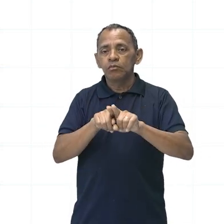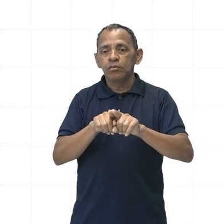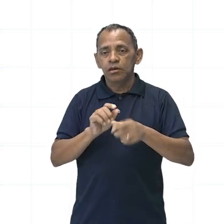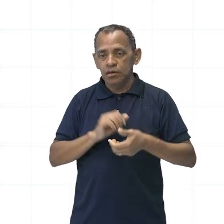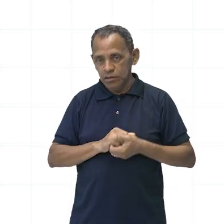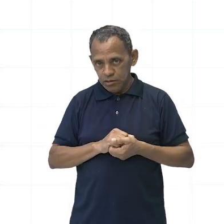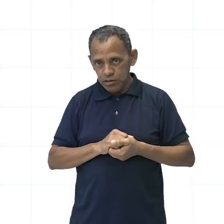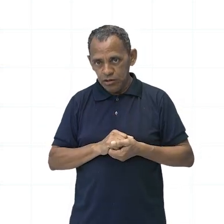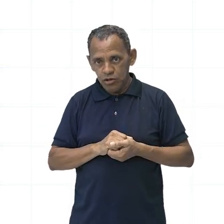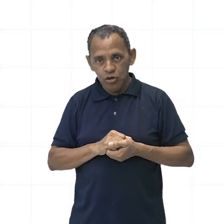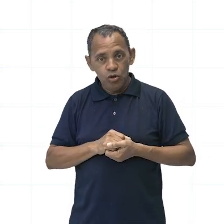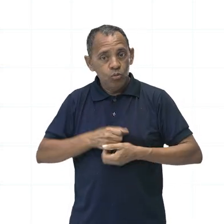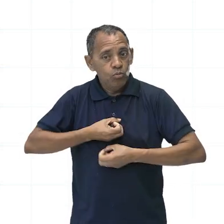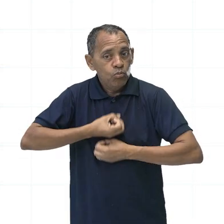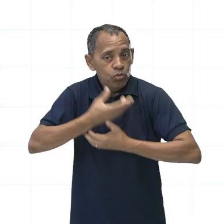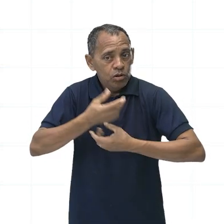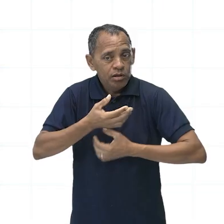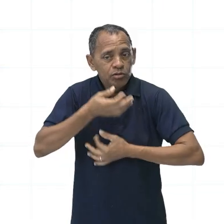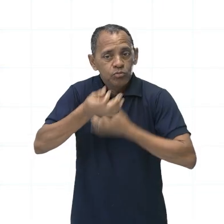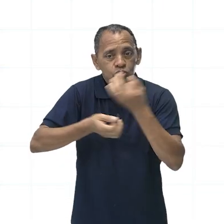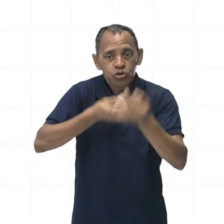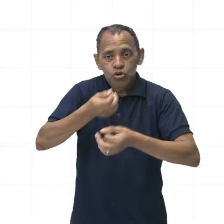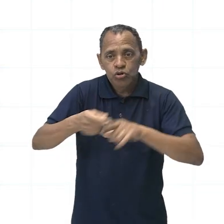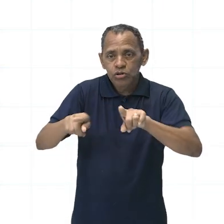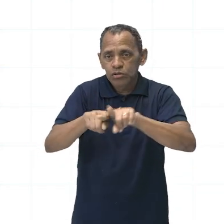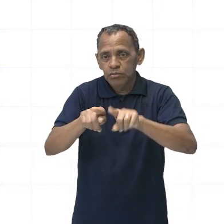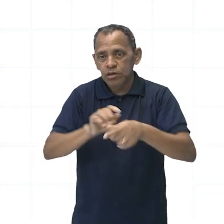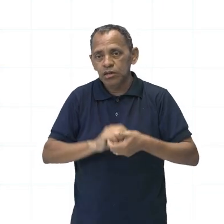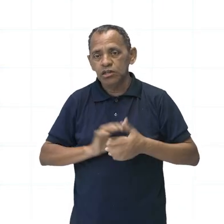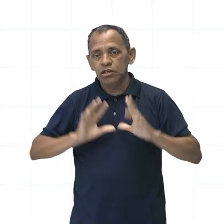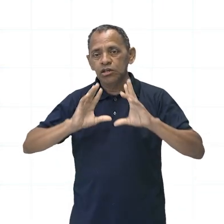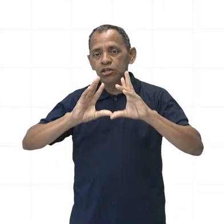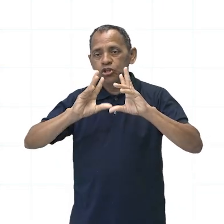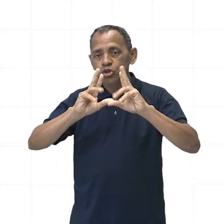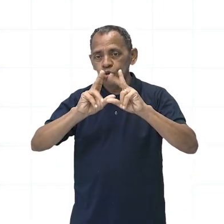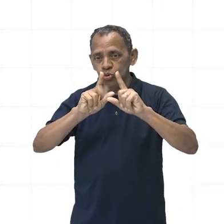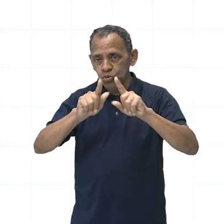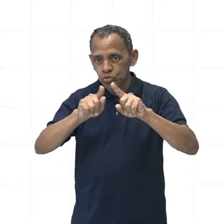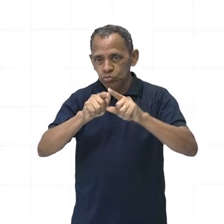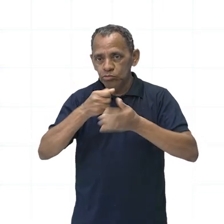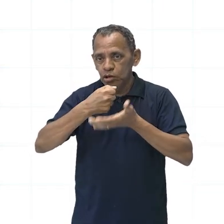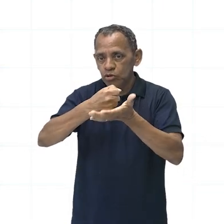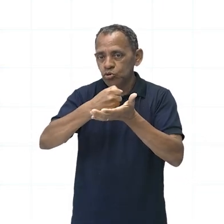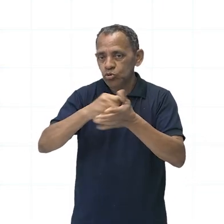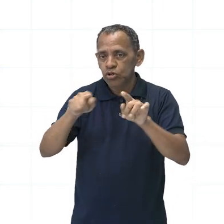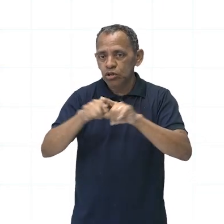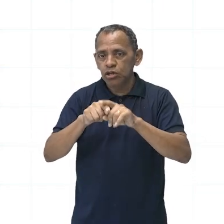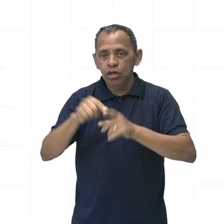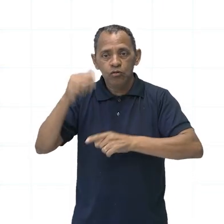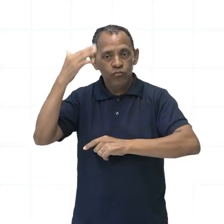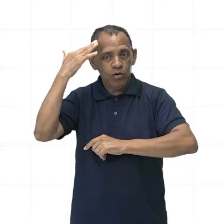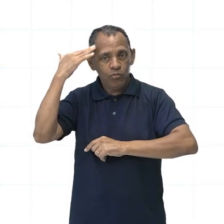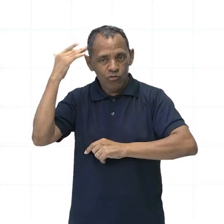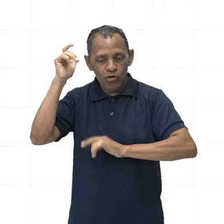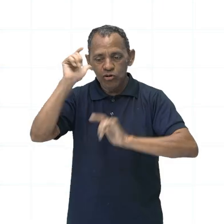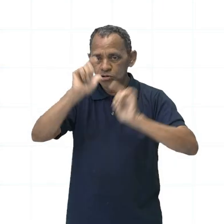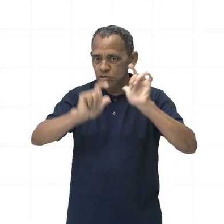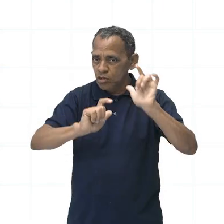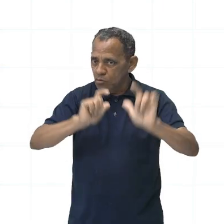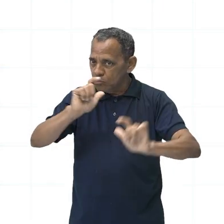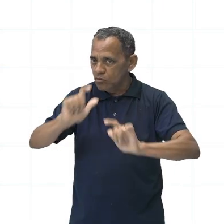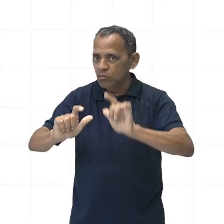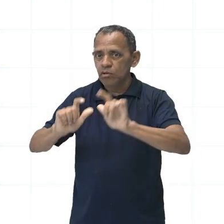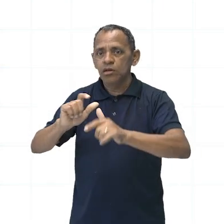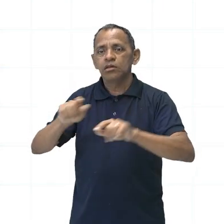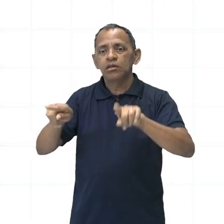expressando a sua opinião. E tudo isso ajudou a popularizar ainda mais o rap